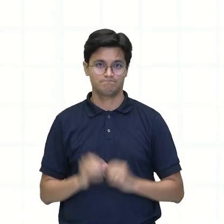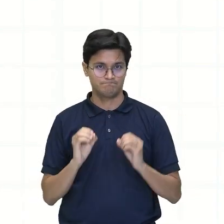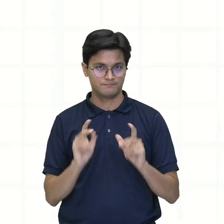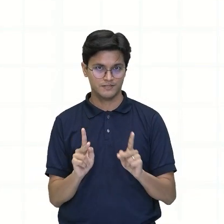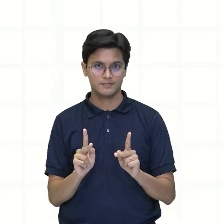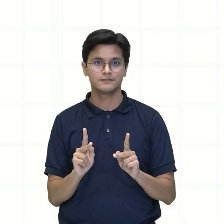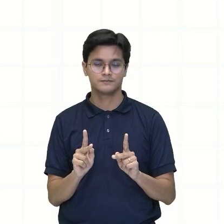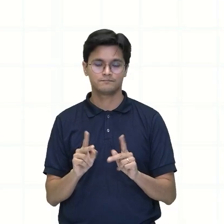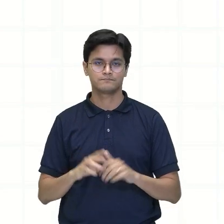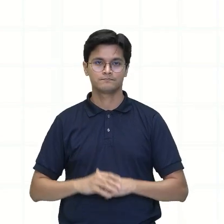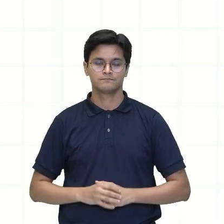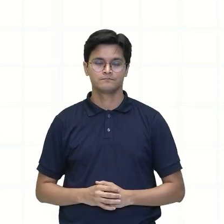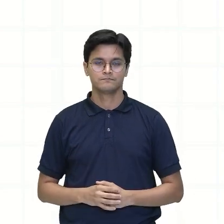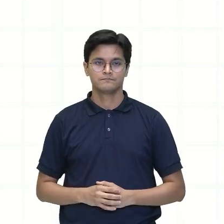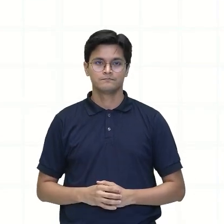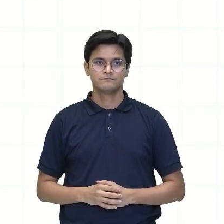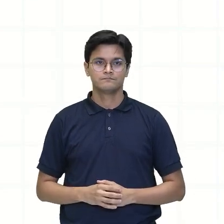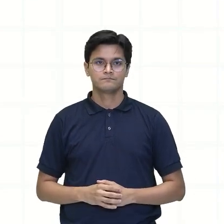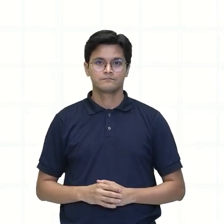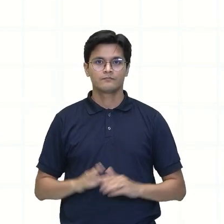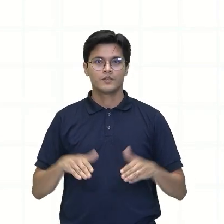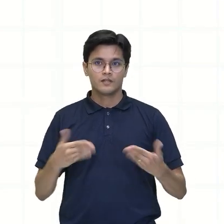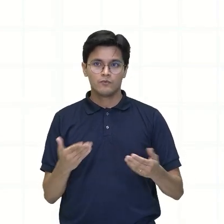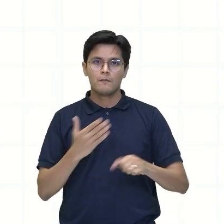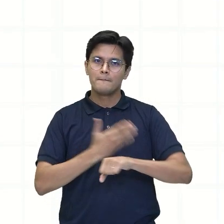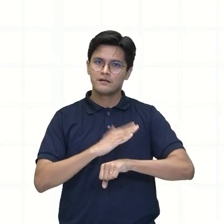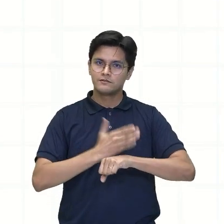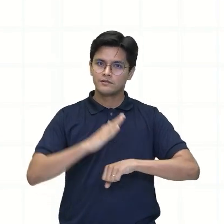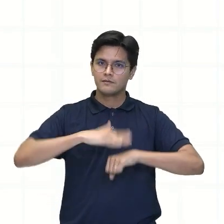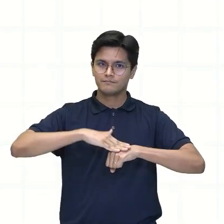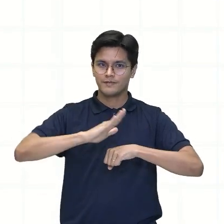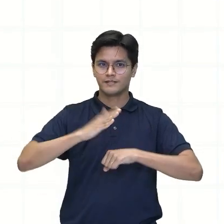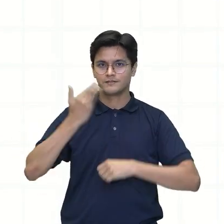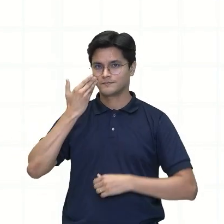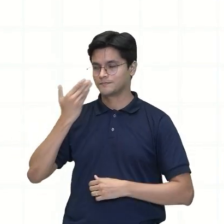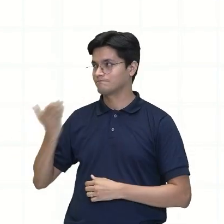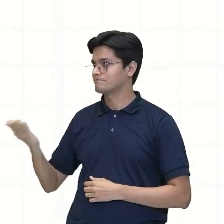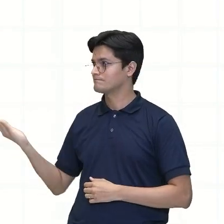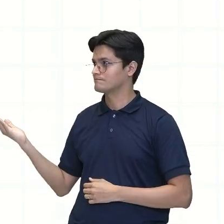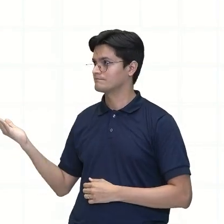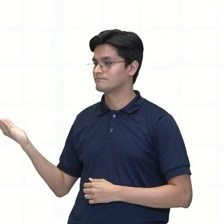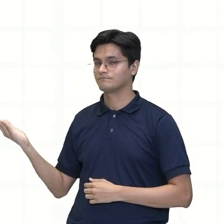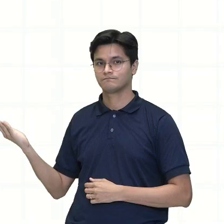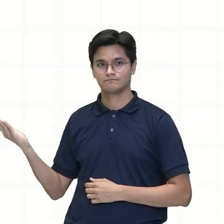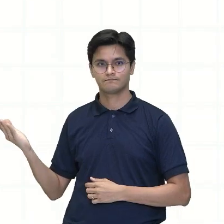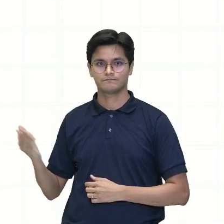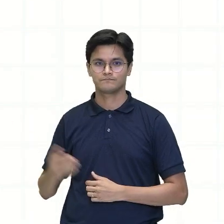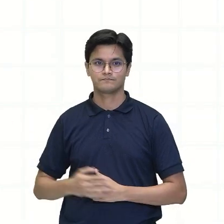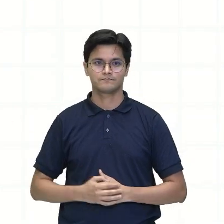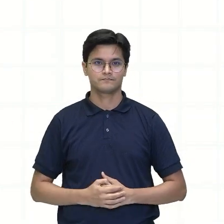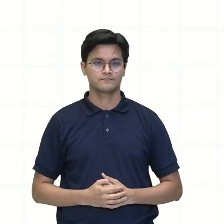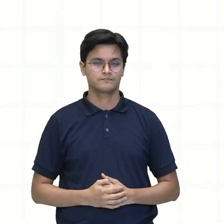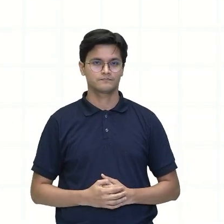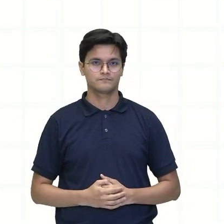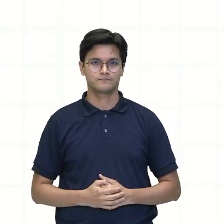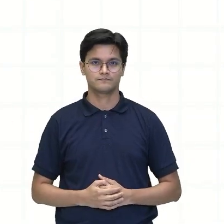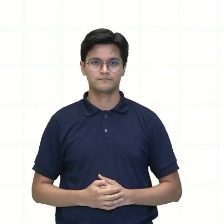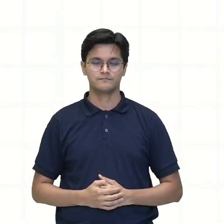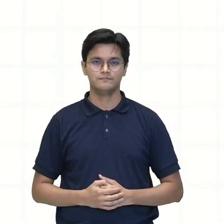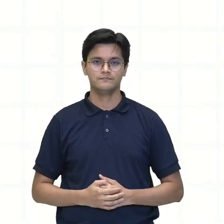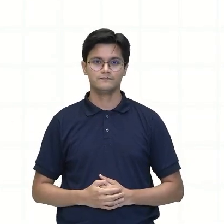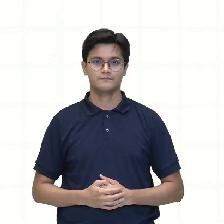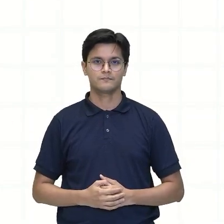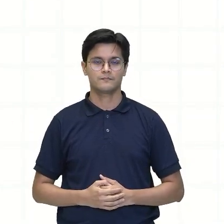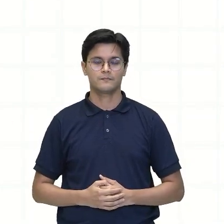ok? Vamos praticar um pouquinho mais. Vejam, eu tenho aqui negative interactions triggered